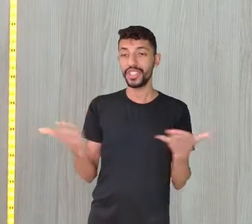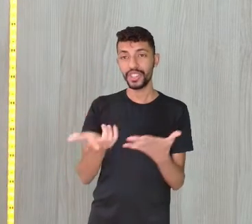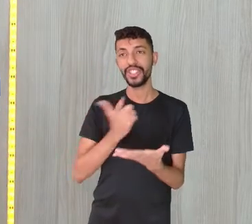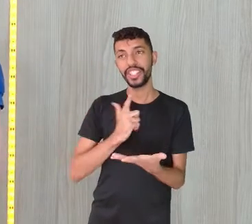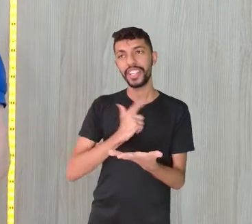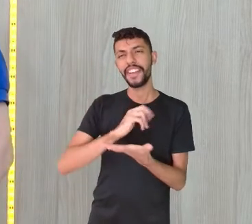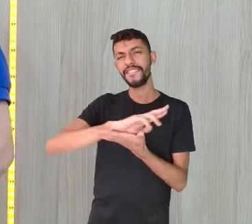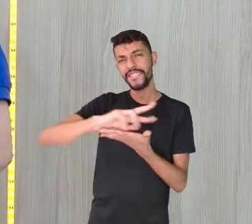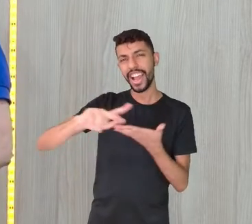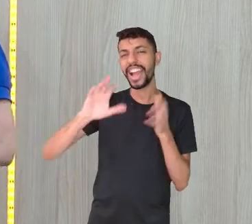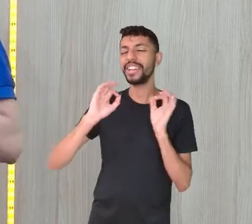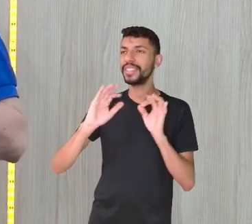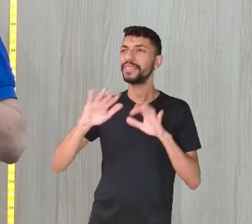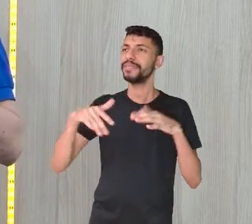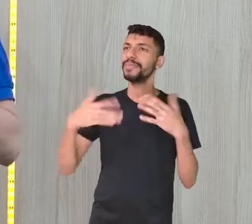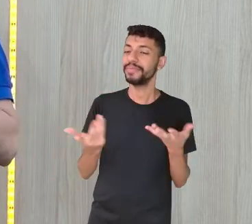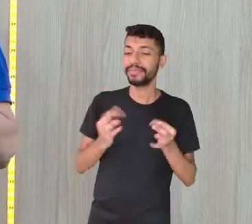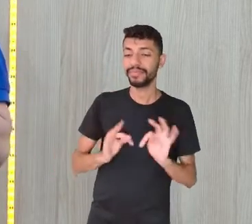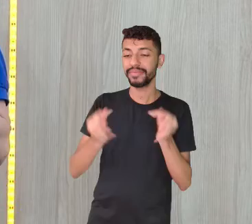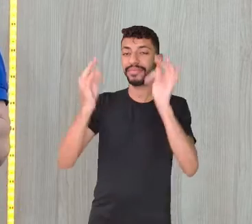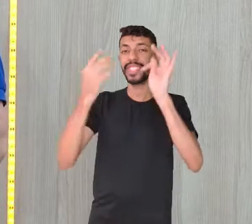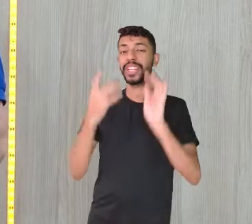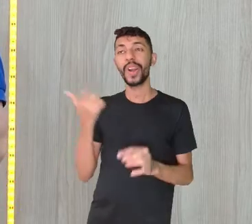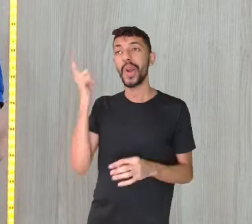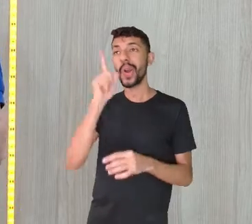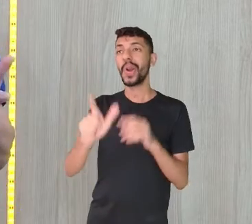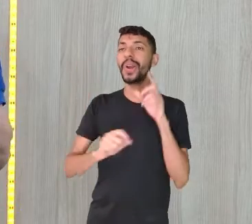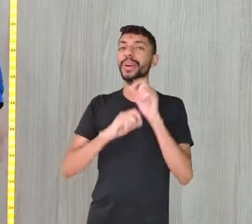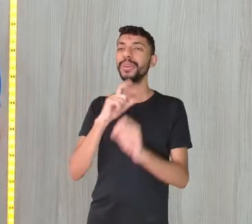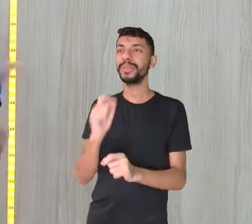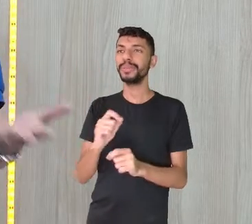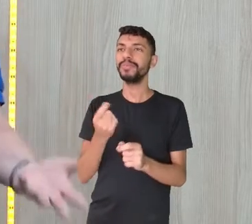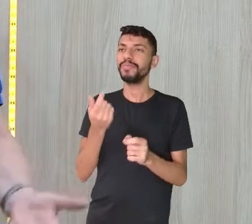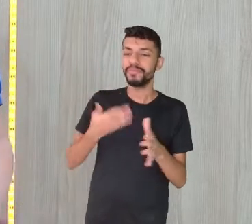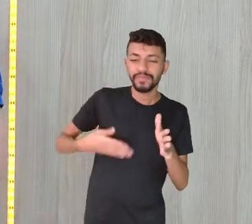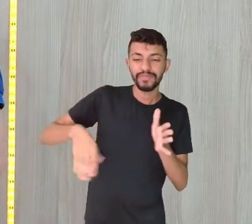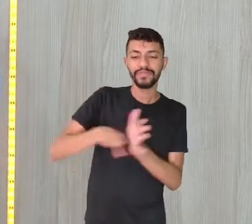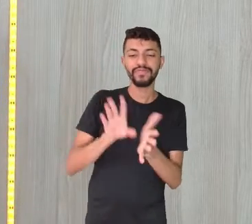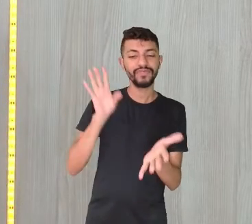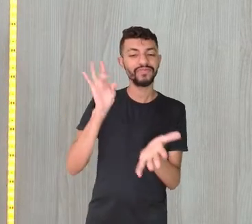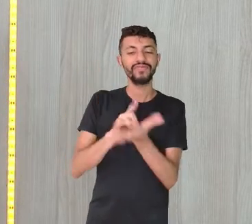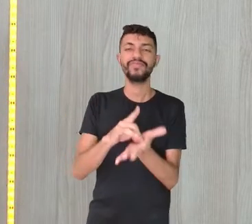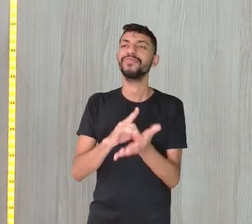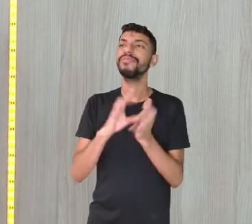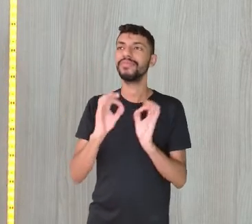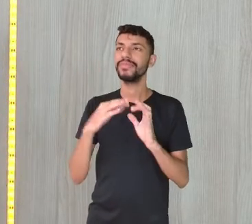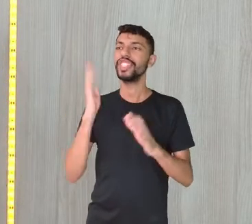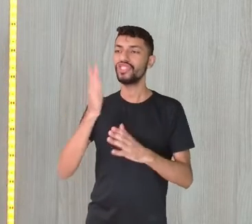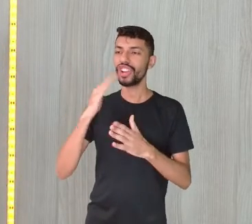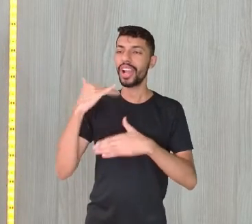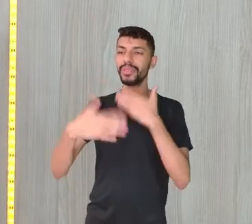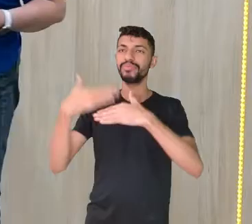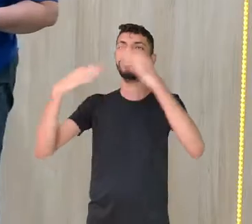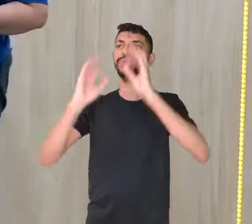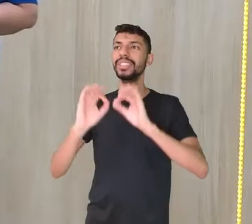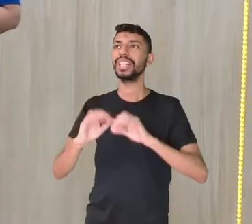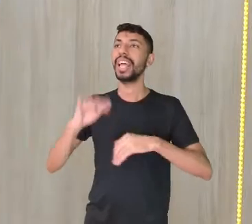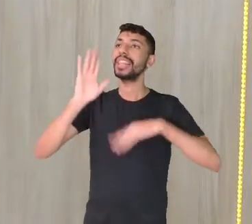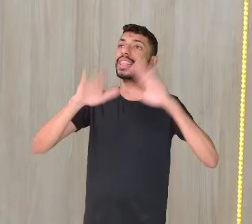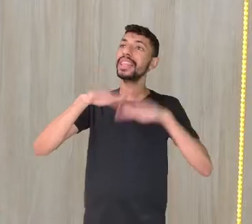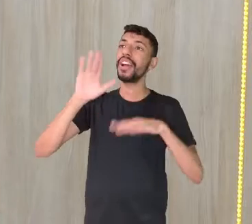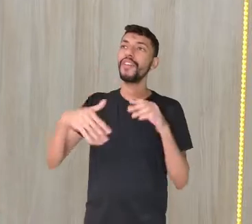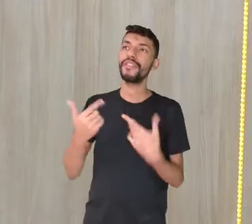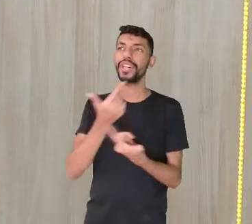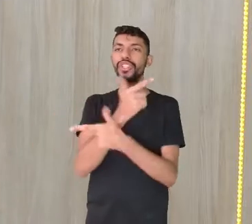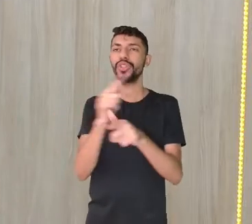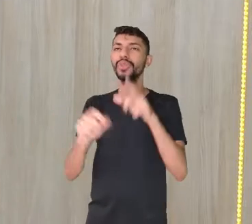né? Então, quer dizer, a tecnologia ela chegou e chegou chegando, né? Está bem avançada. Talvez não com esse formato,